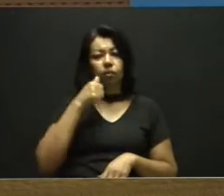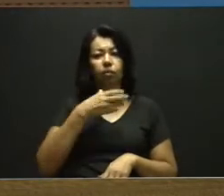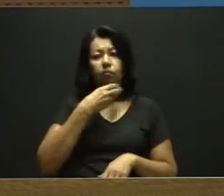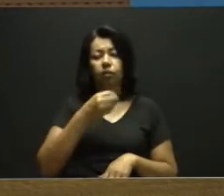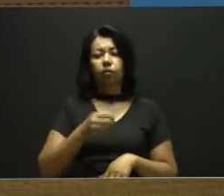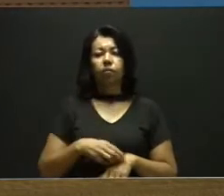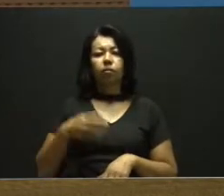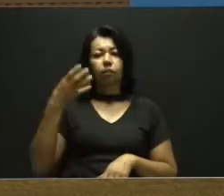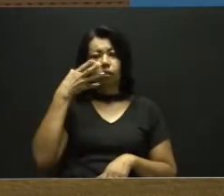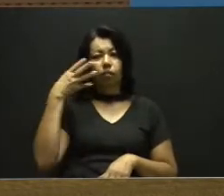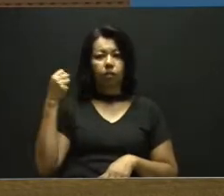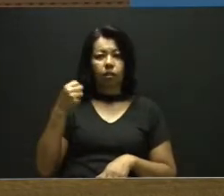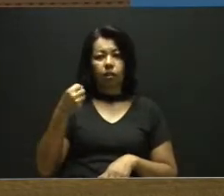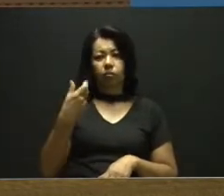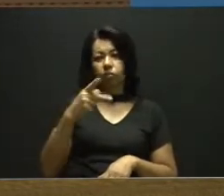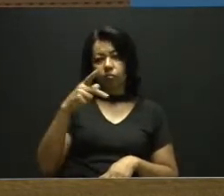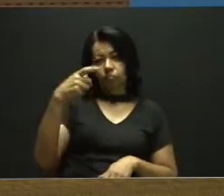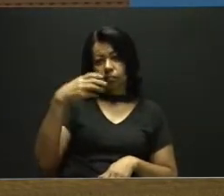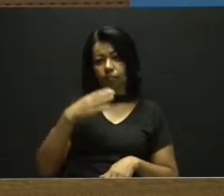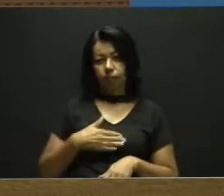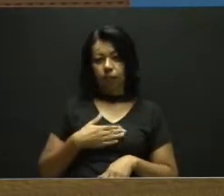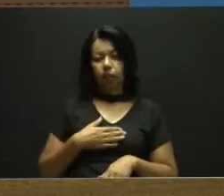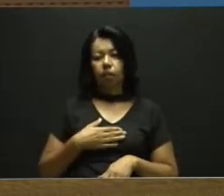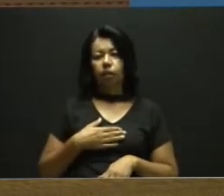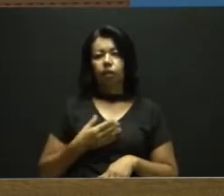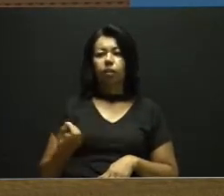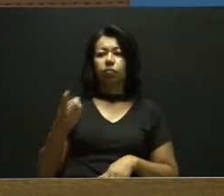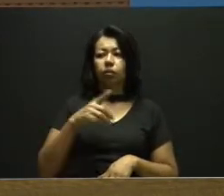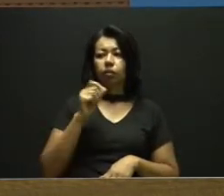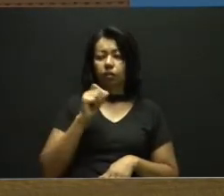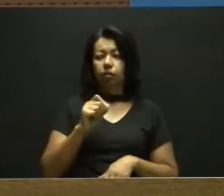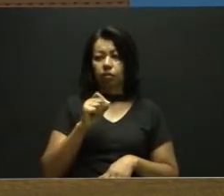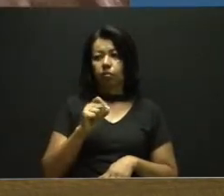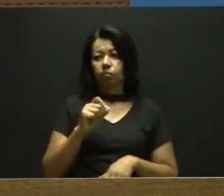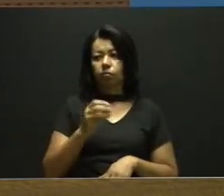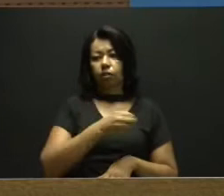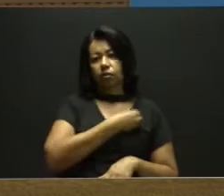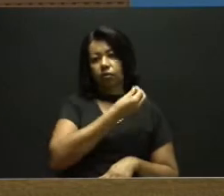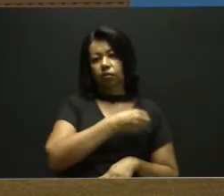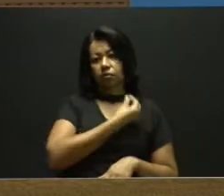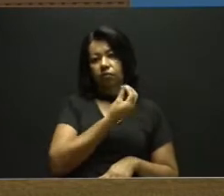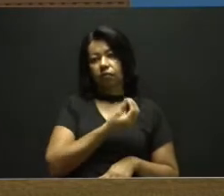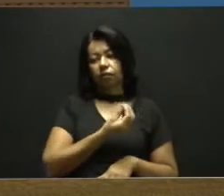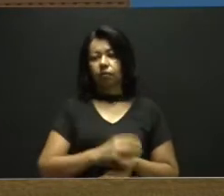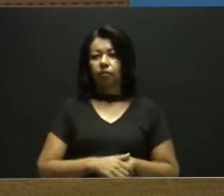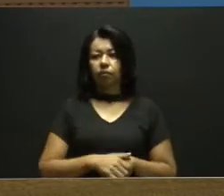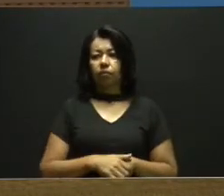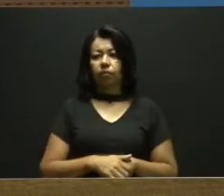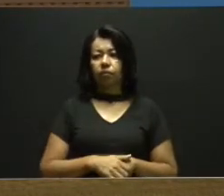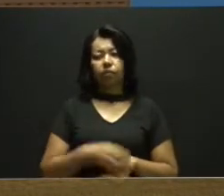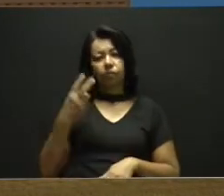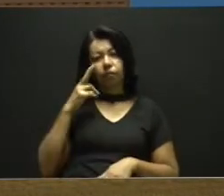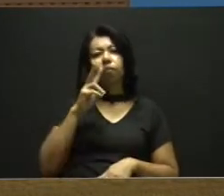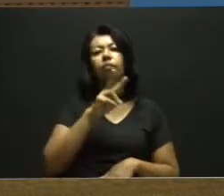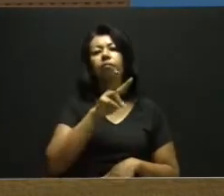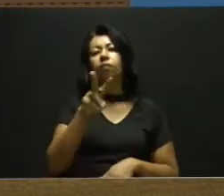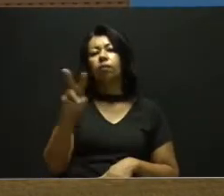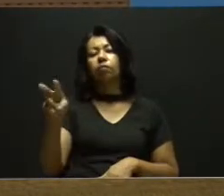mim durante a minha carreira tô vendo alguns aqui